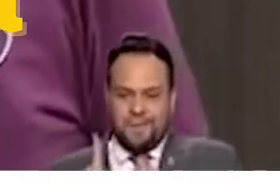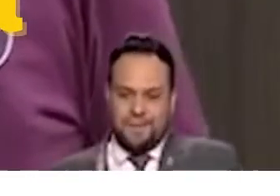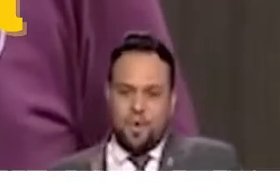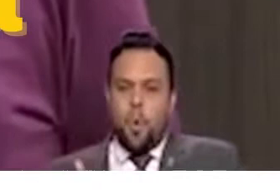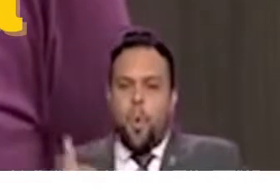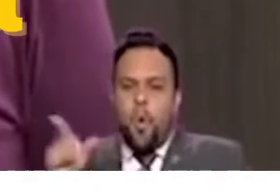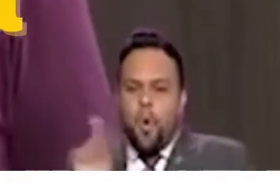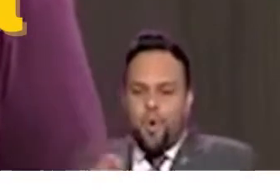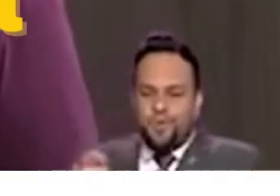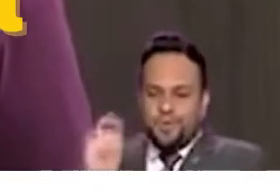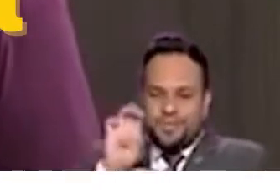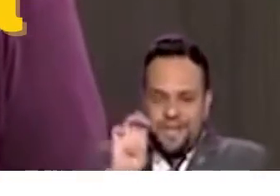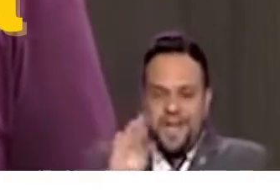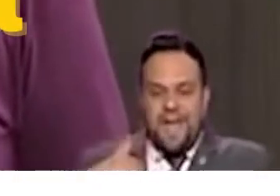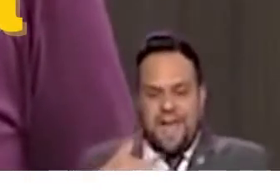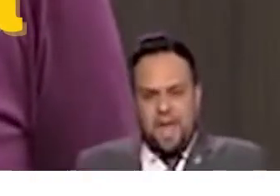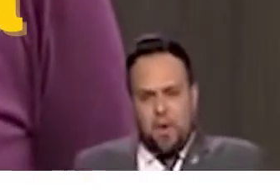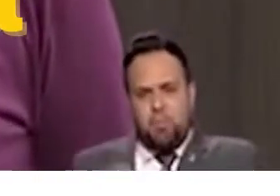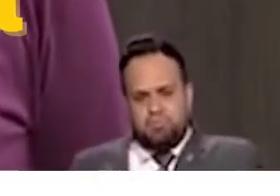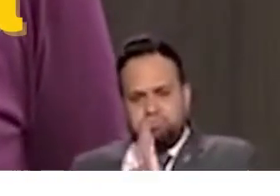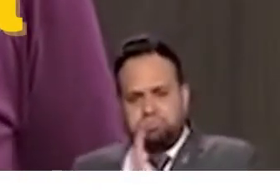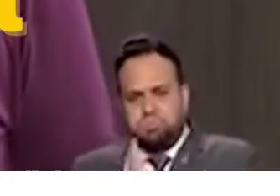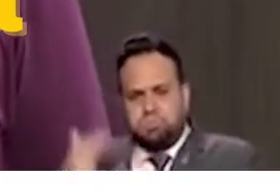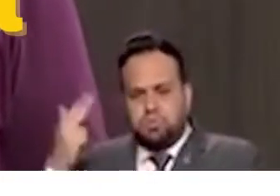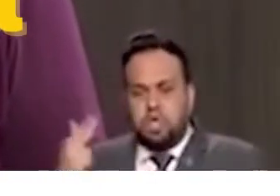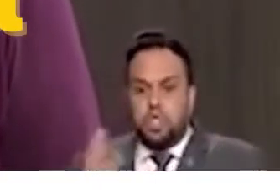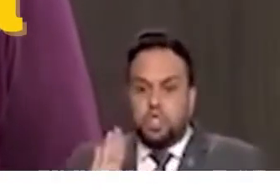outro estado, que já fez